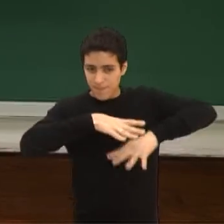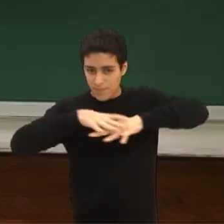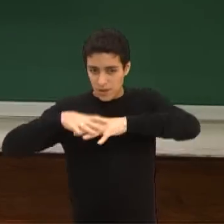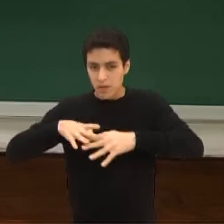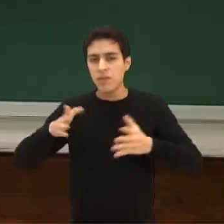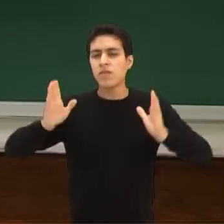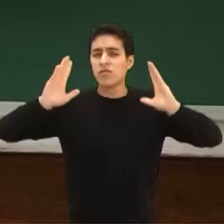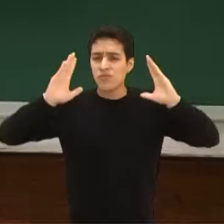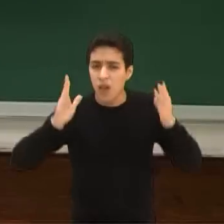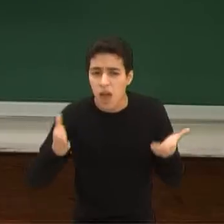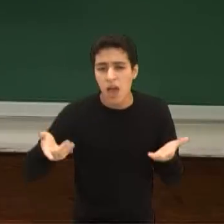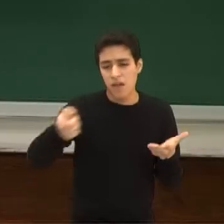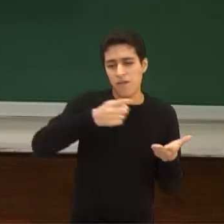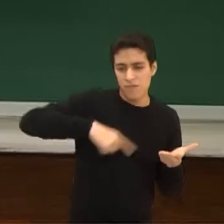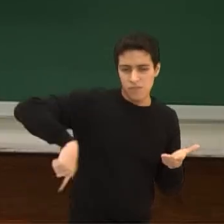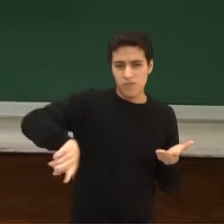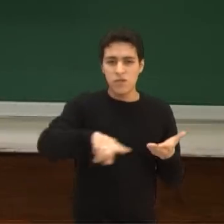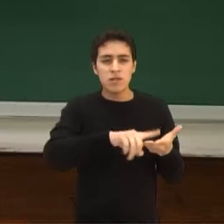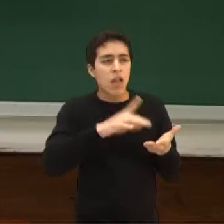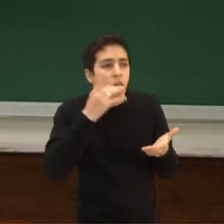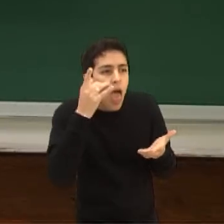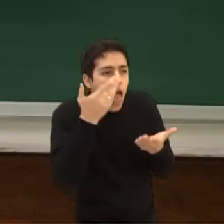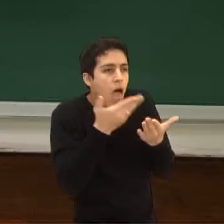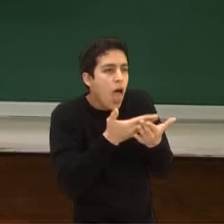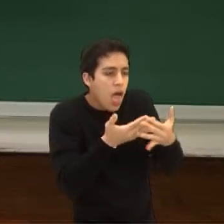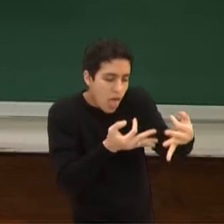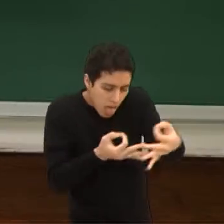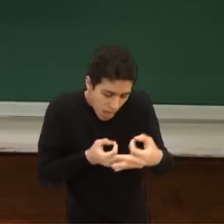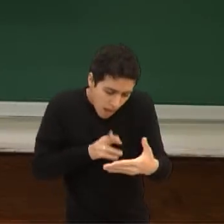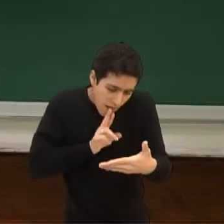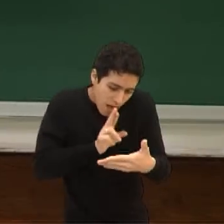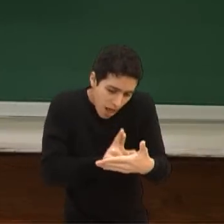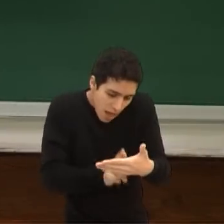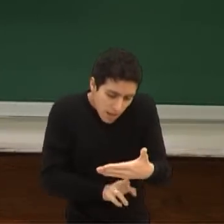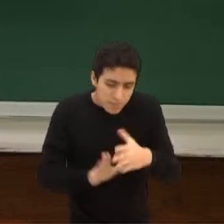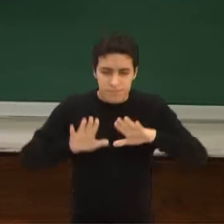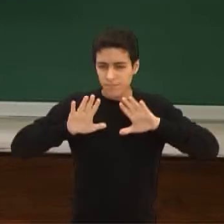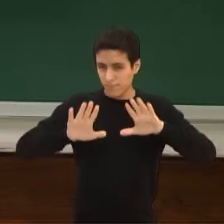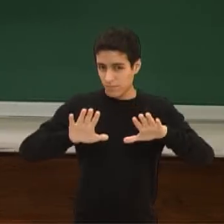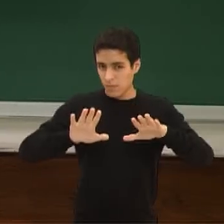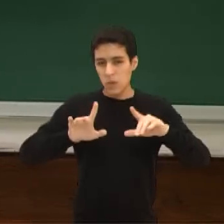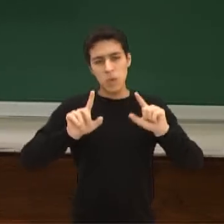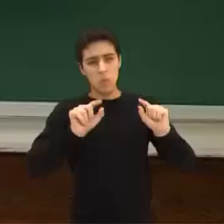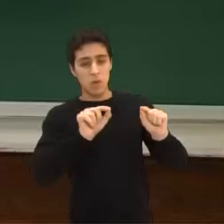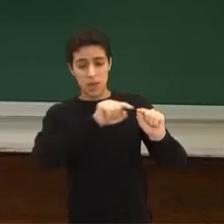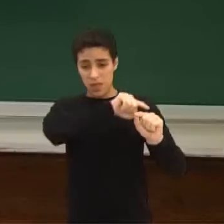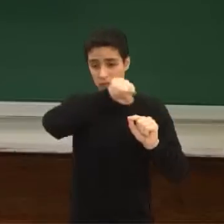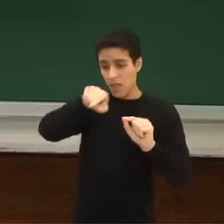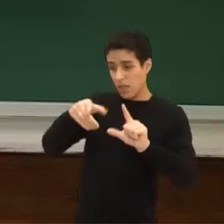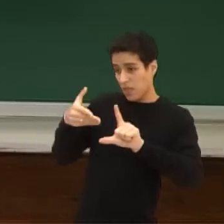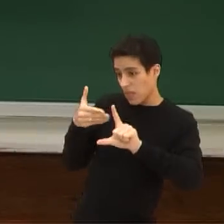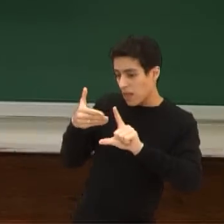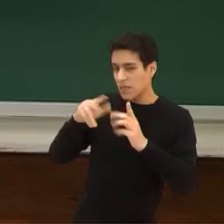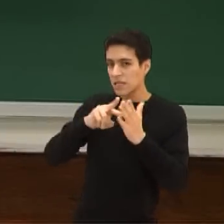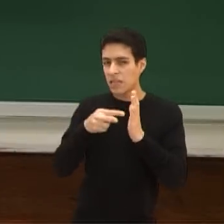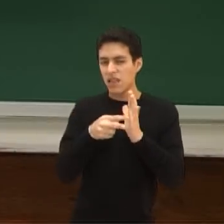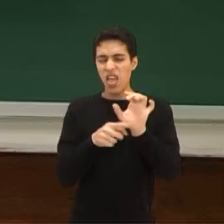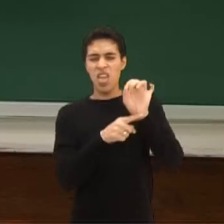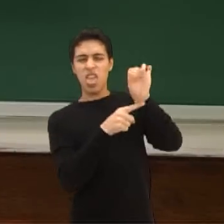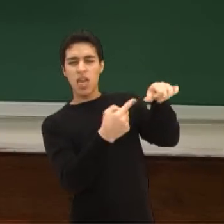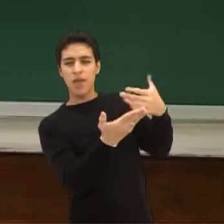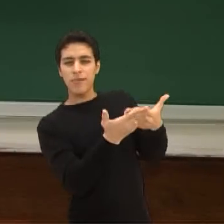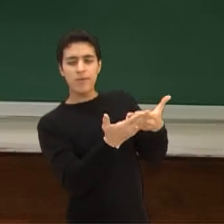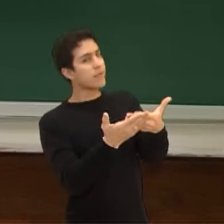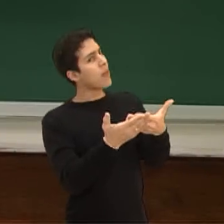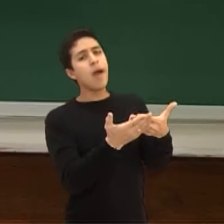vocês fazem lá nas aulas presenciais. Não é porque a gente não está presencial que a gente tem que deixar de estudar isso,